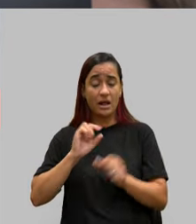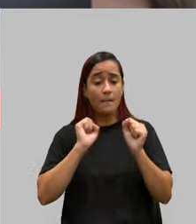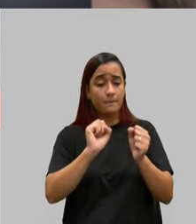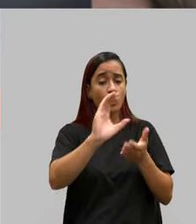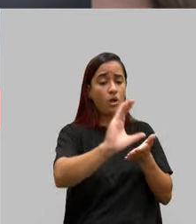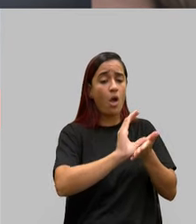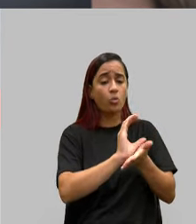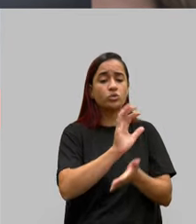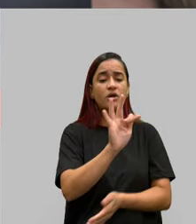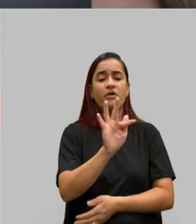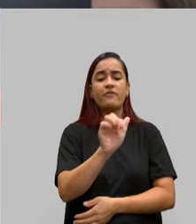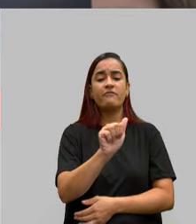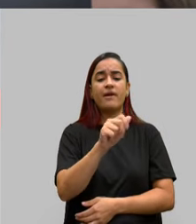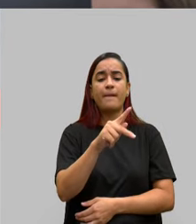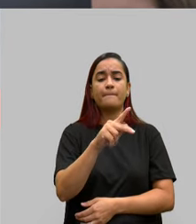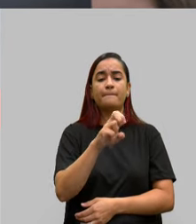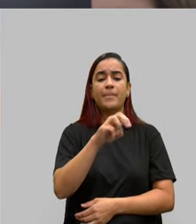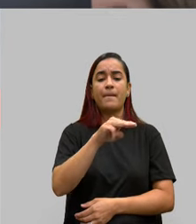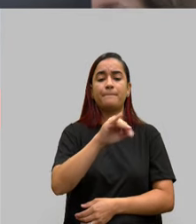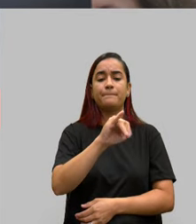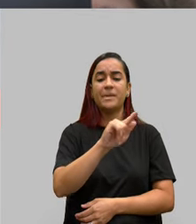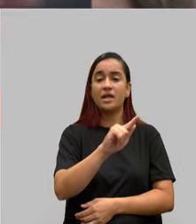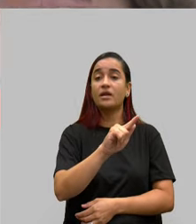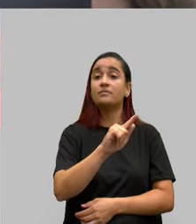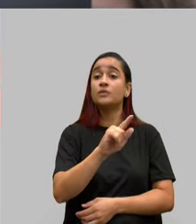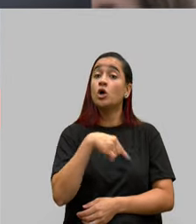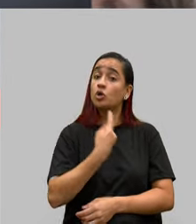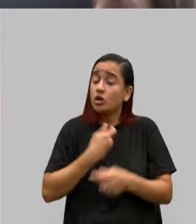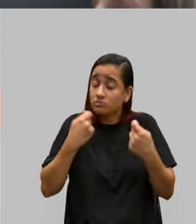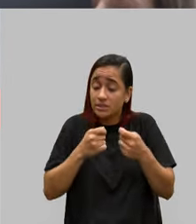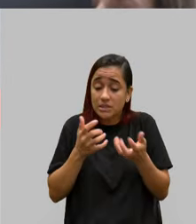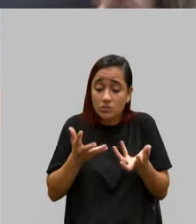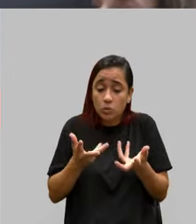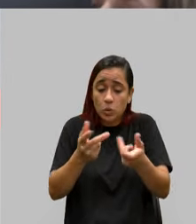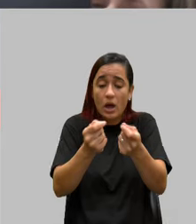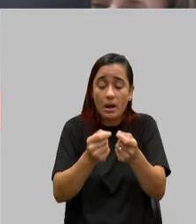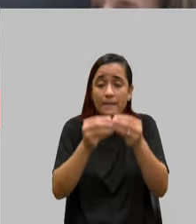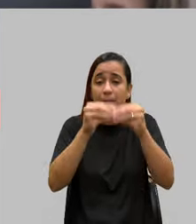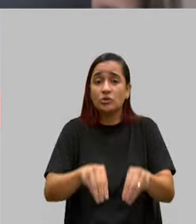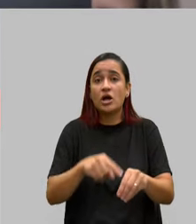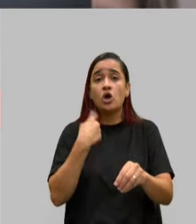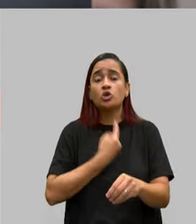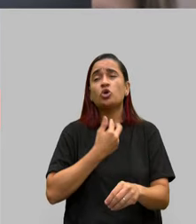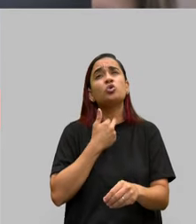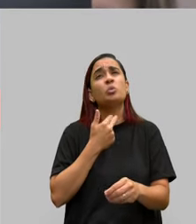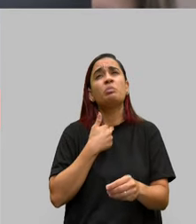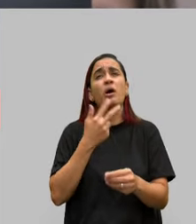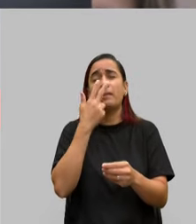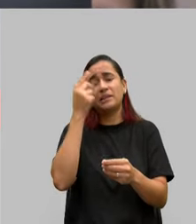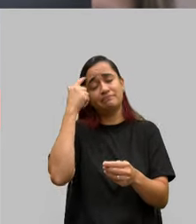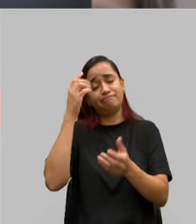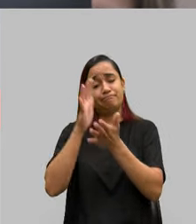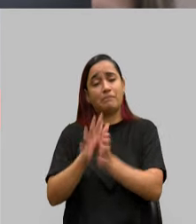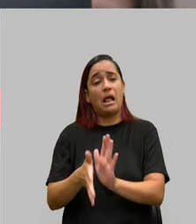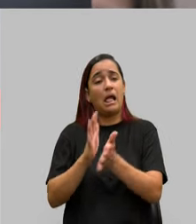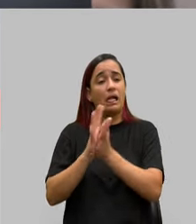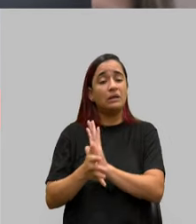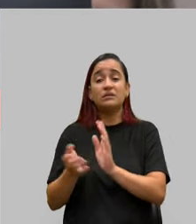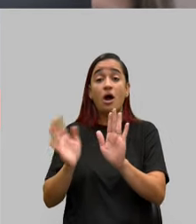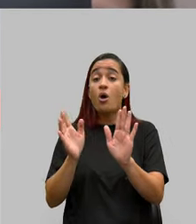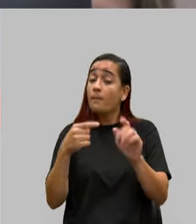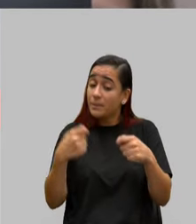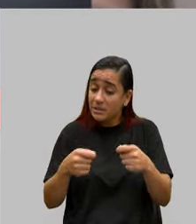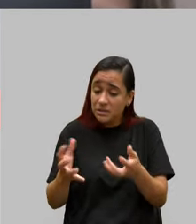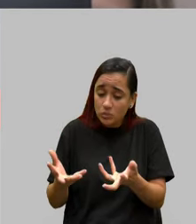reparar danos nós não podemos criminalizar igual o ap PEC do Senado nós temos que reparar danos por